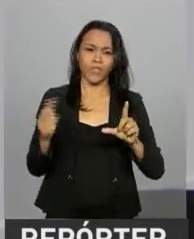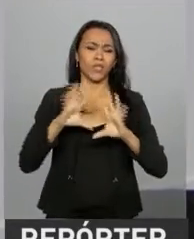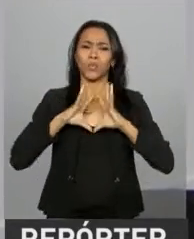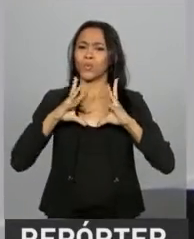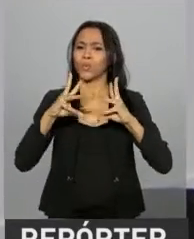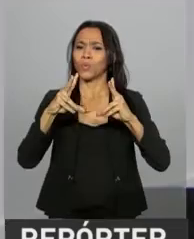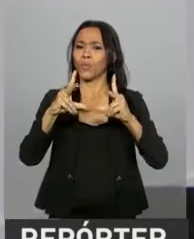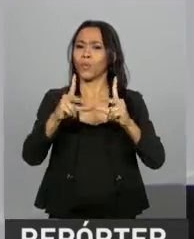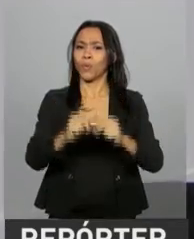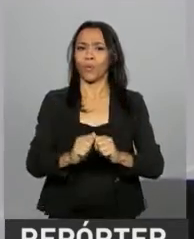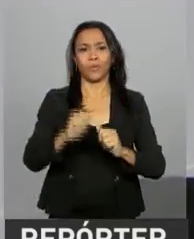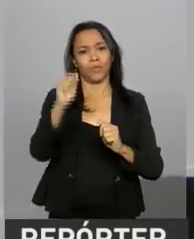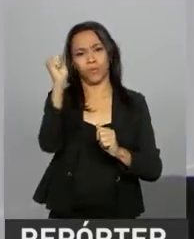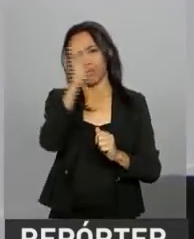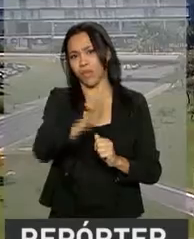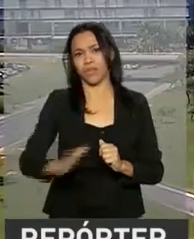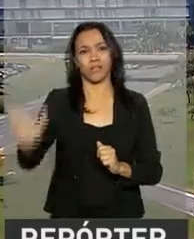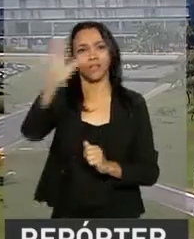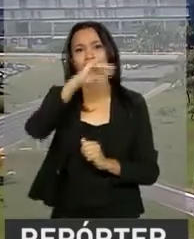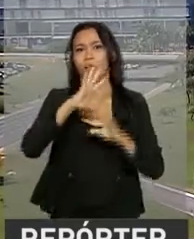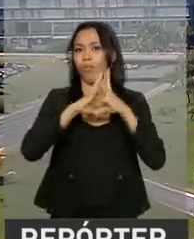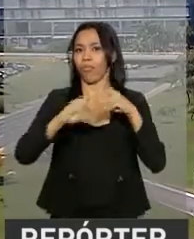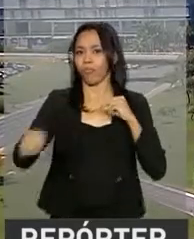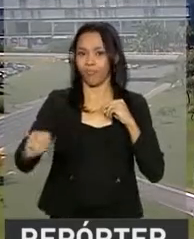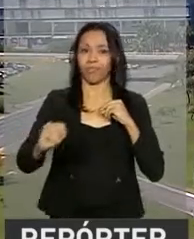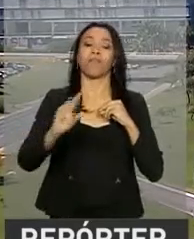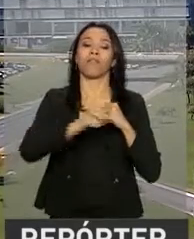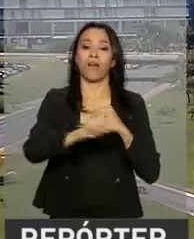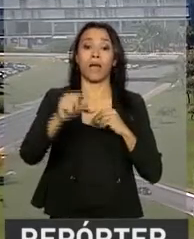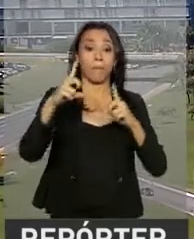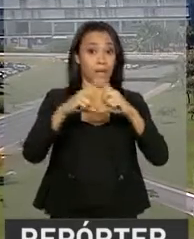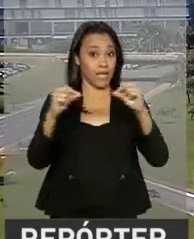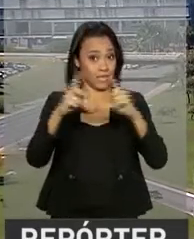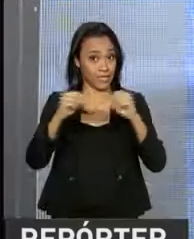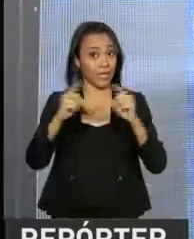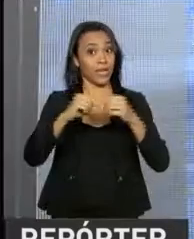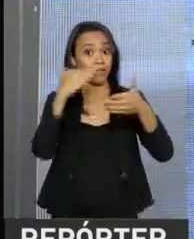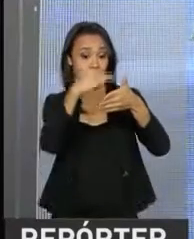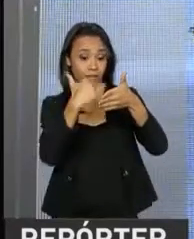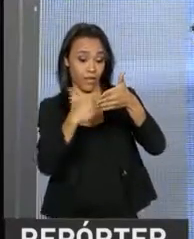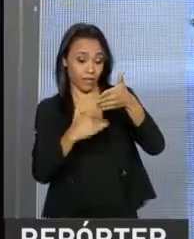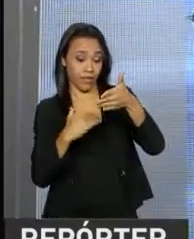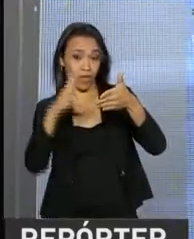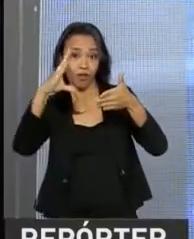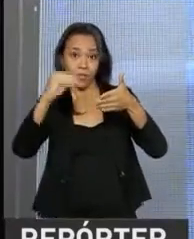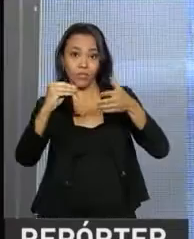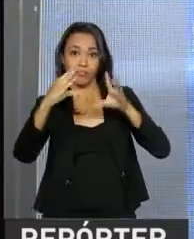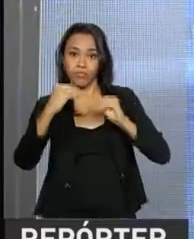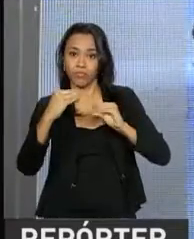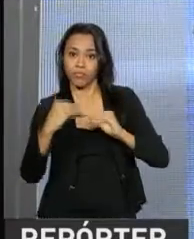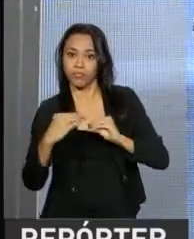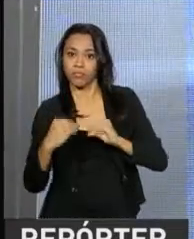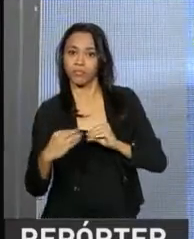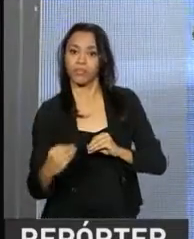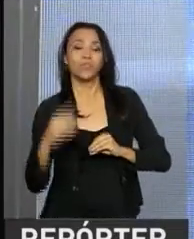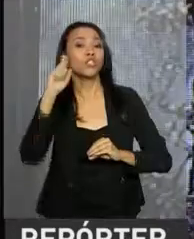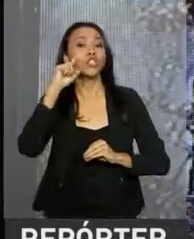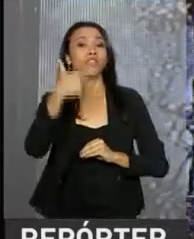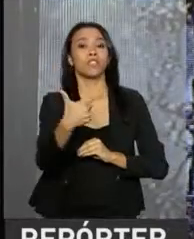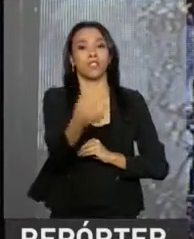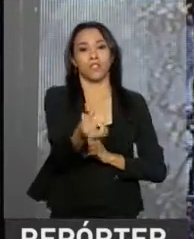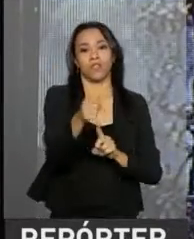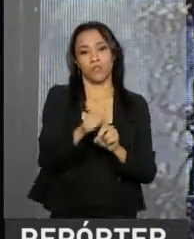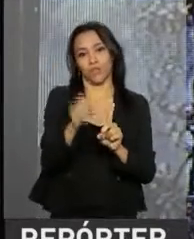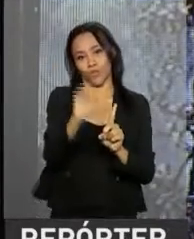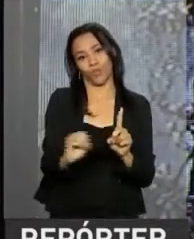de receber o sinal analógico brasília é a próxima cidade da lista com desligamento previsto para 26 de outubro